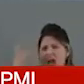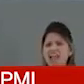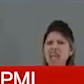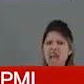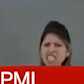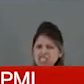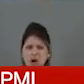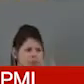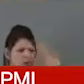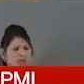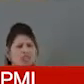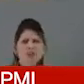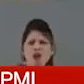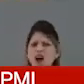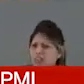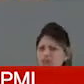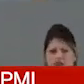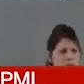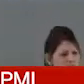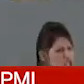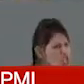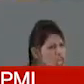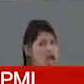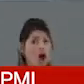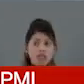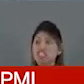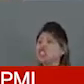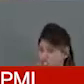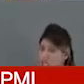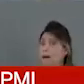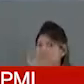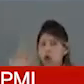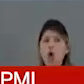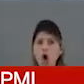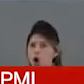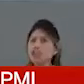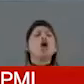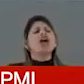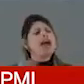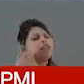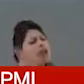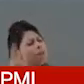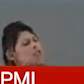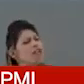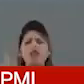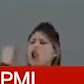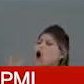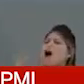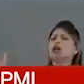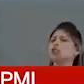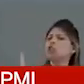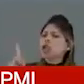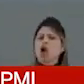pessoas mentirosas, porque se mentira fosse esporte olímpico, tinha vários campeões aqui, como a deputada aqui que antecedeu, que disse que o deputado